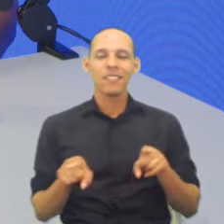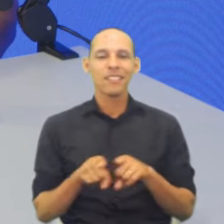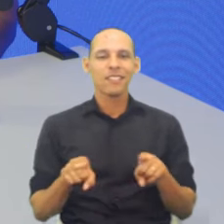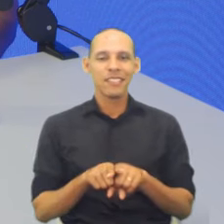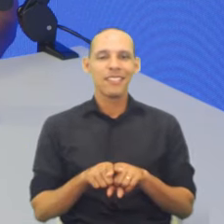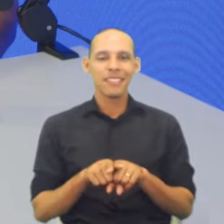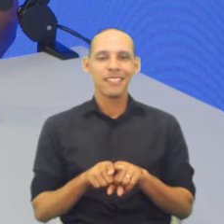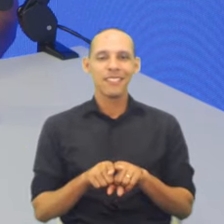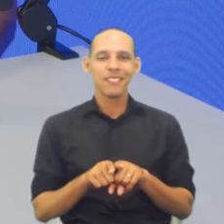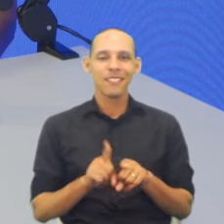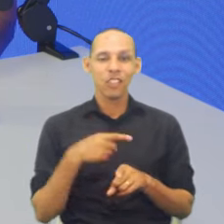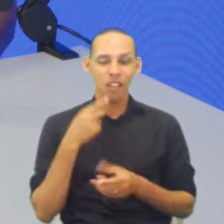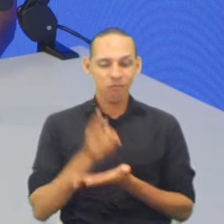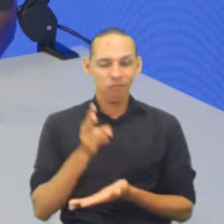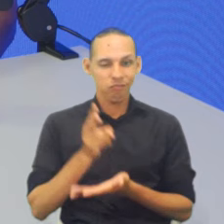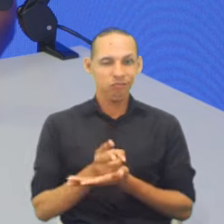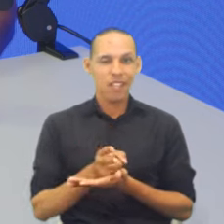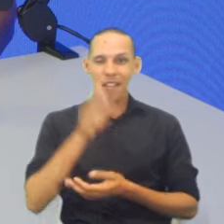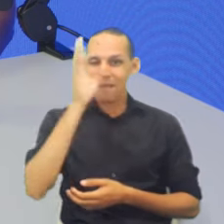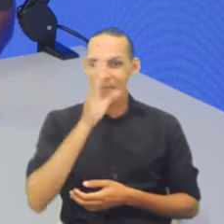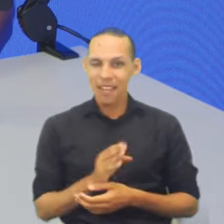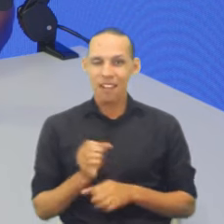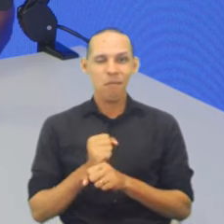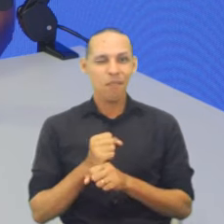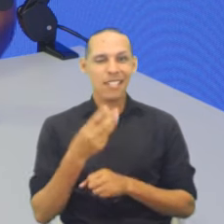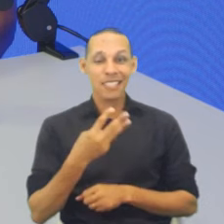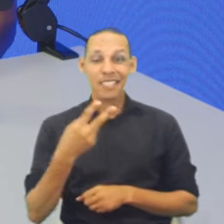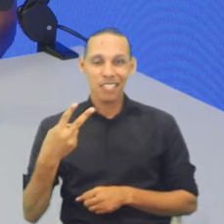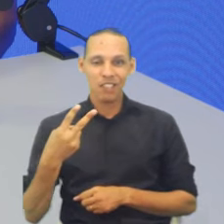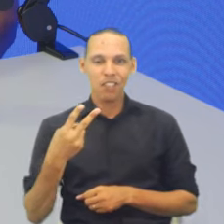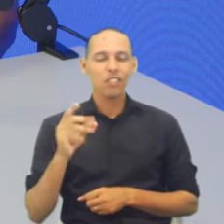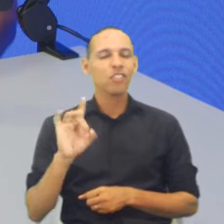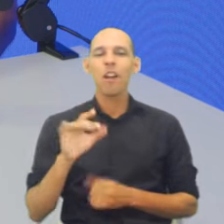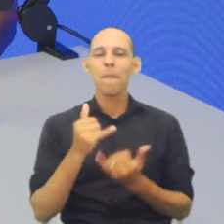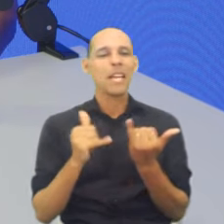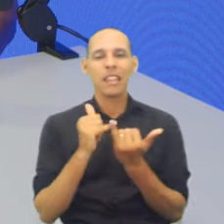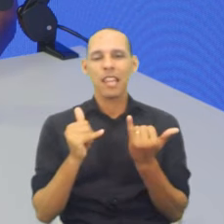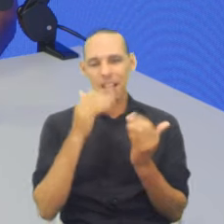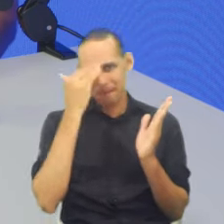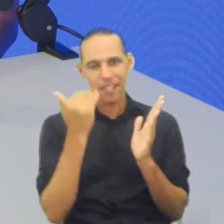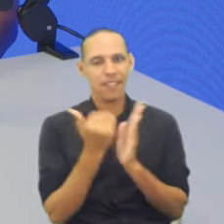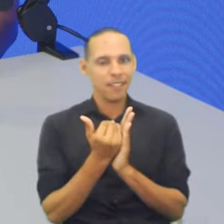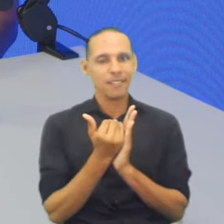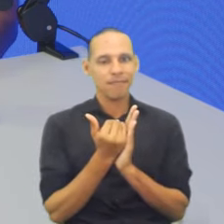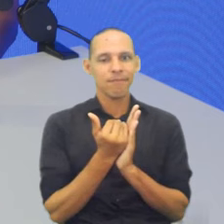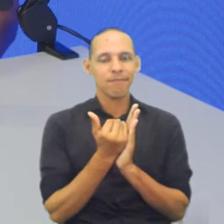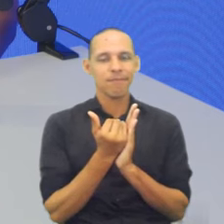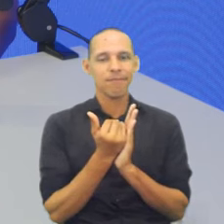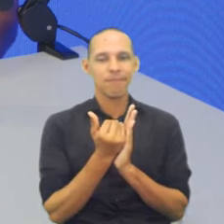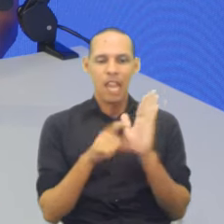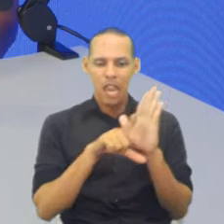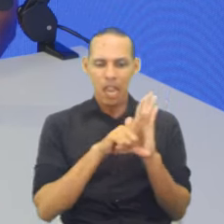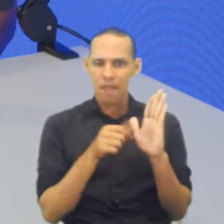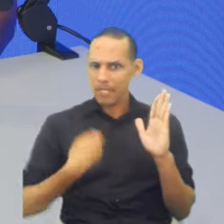mais que a gente pensa que tá avançando o Brasil depois de 32 anos cumpre Metade dos números que a lei propõe então não tô dizendo que a lei não